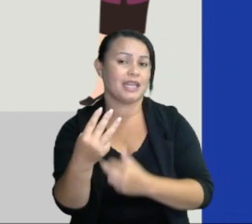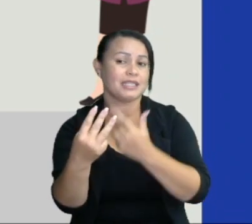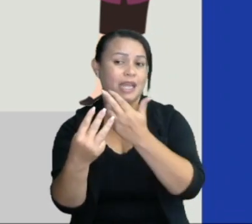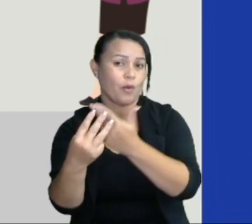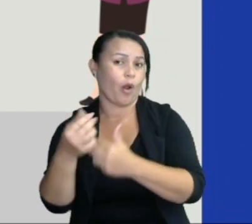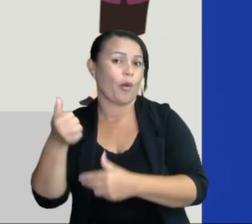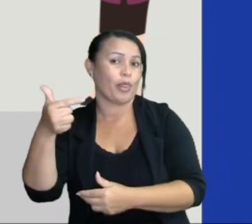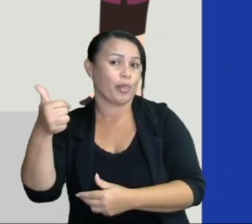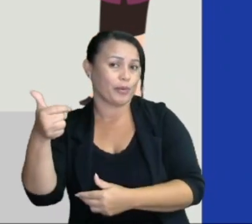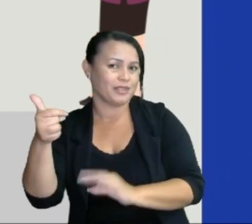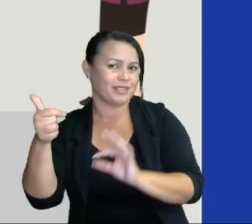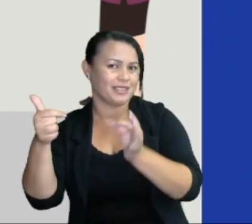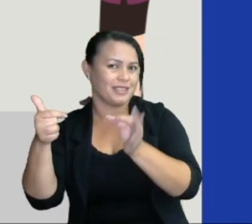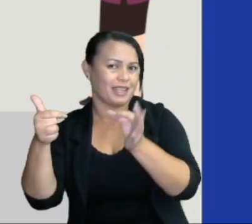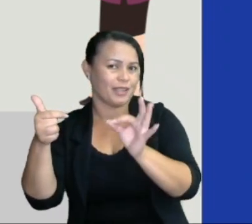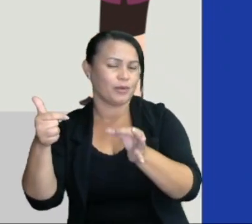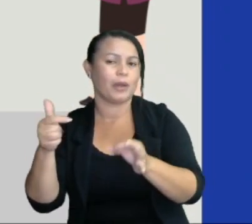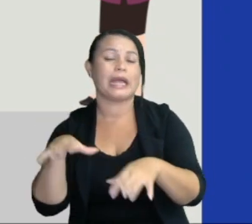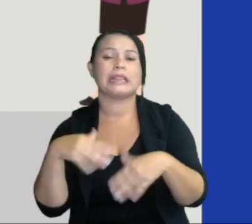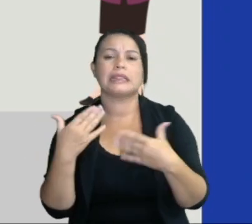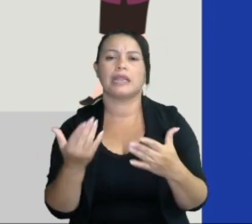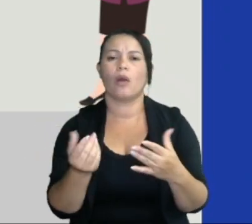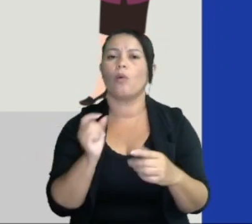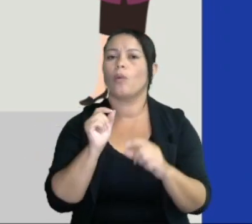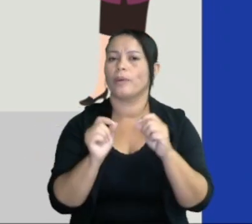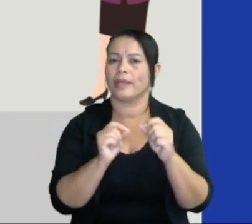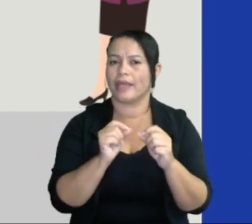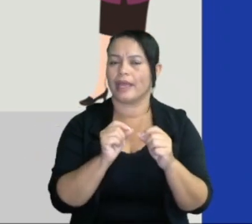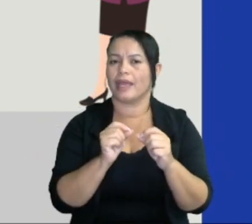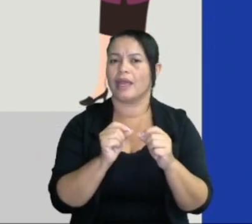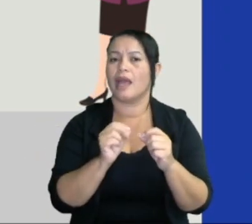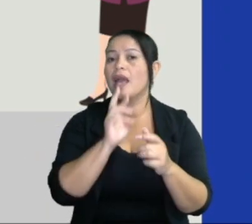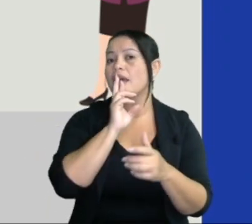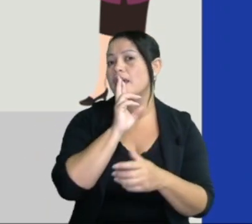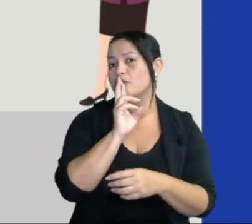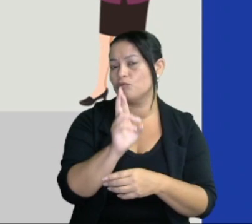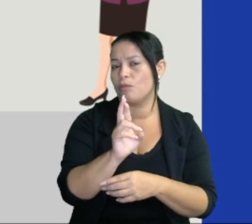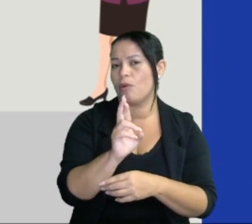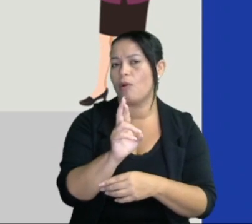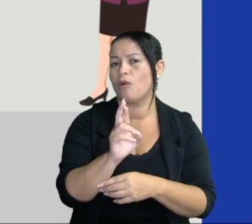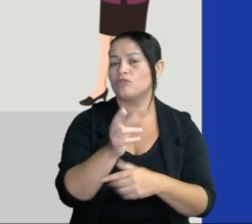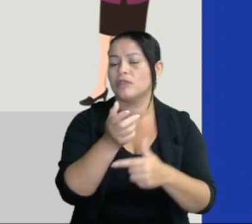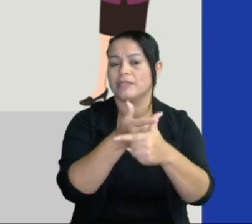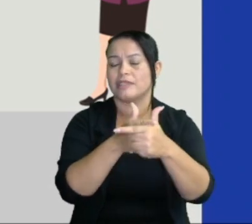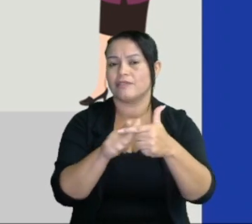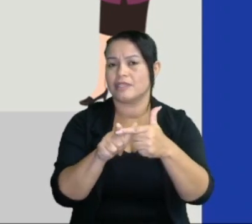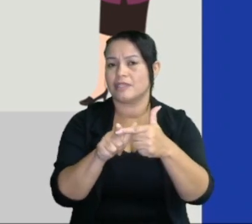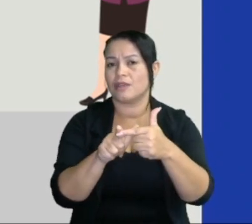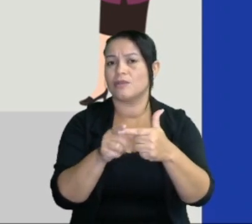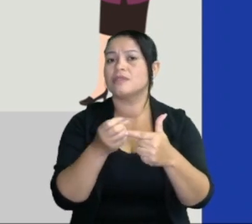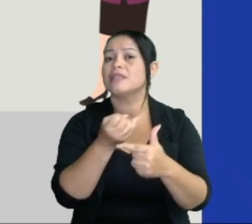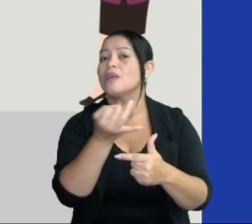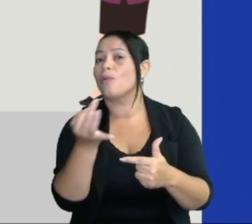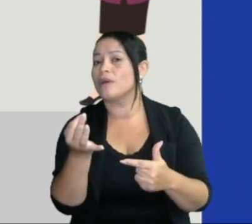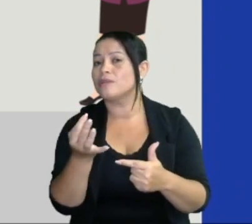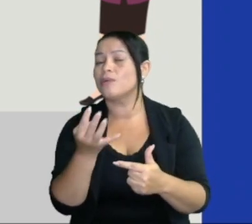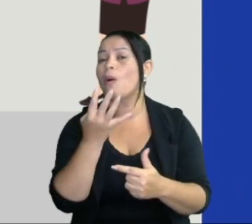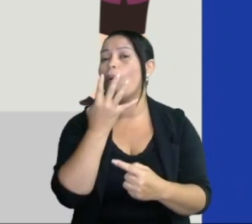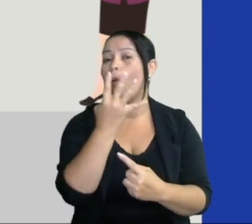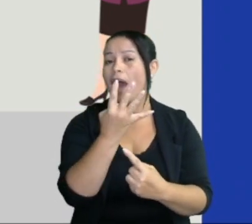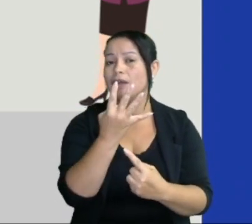é igual a 12, certo? Então, o resultado dessa divisão seria